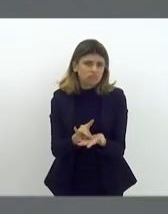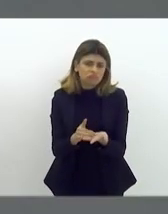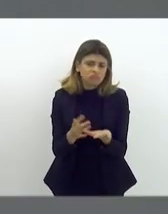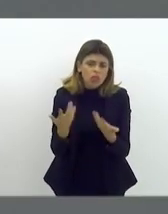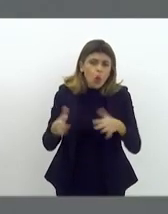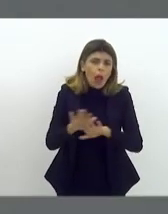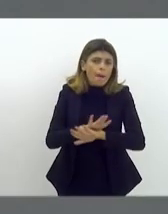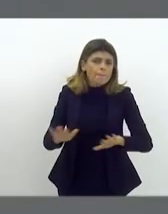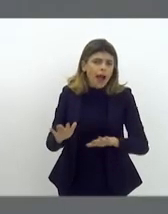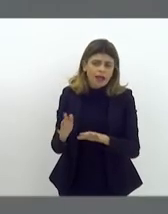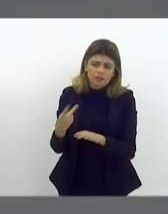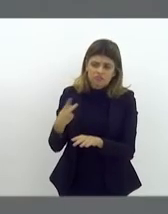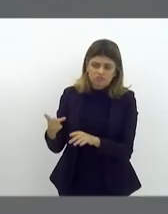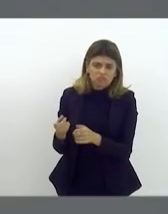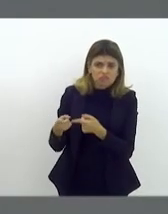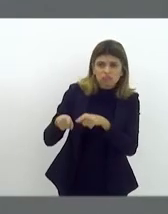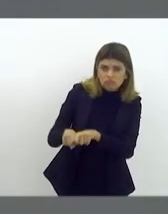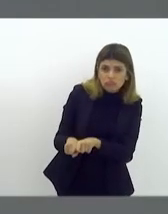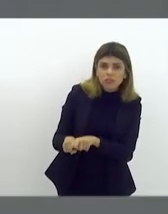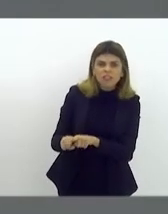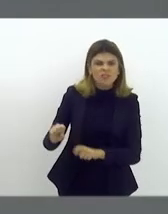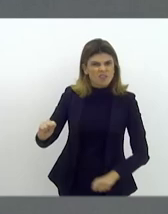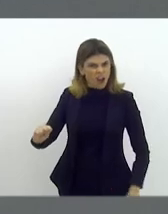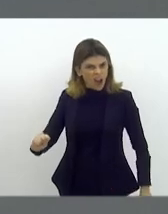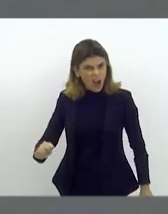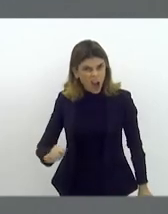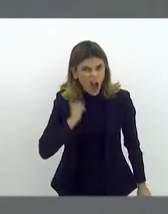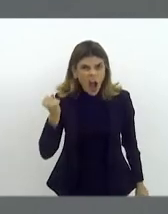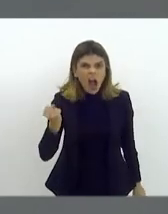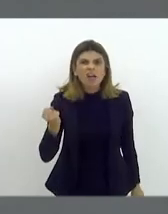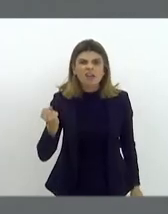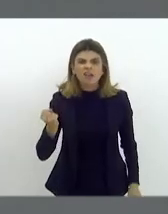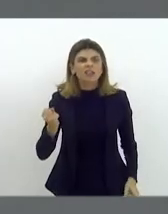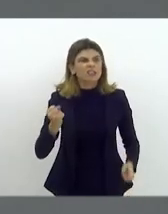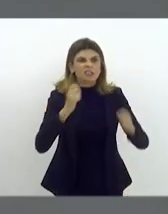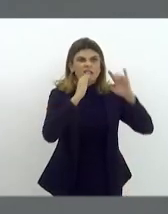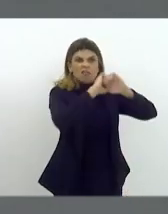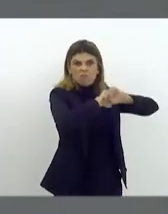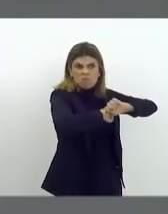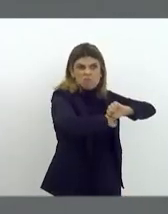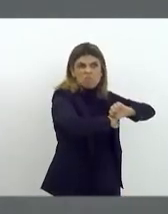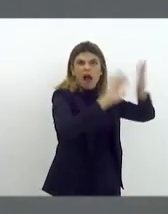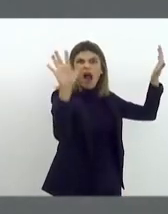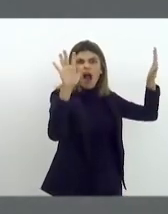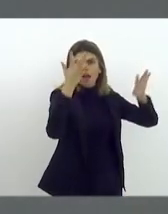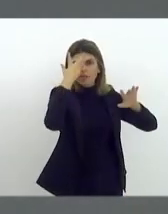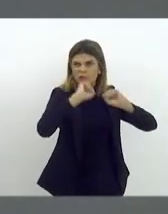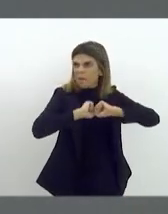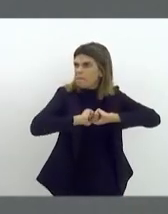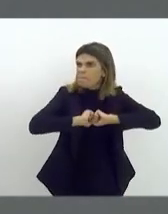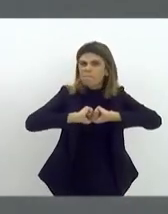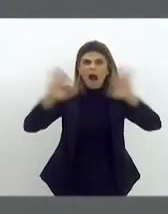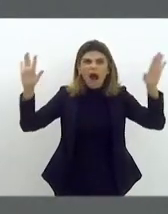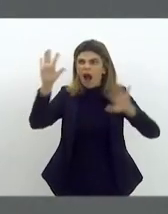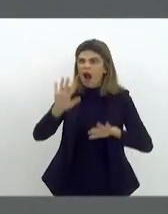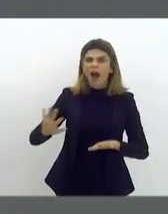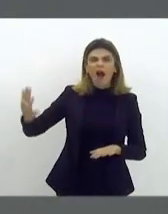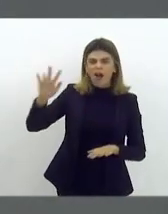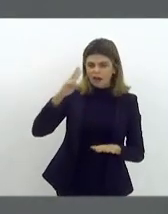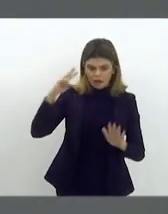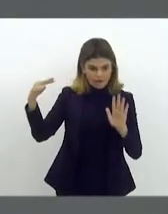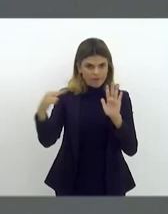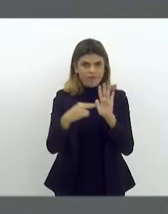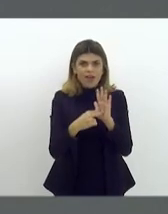mulher fica ali enraiva e publica Aquelas imagens como forma até de